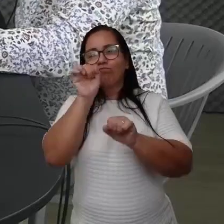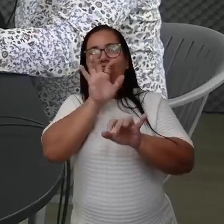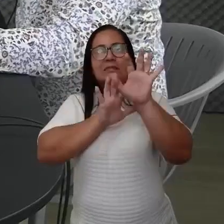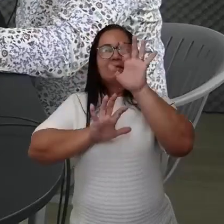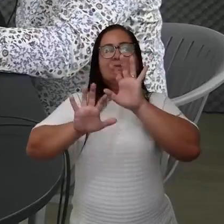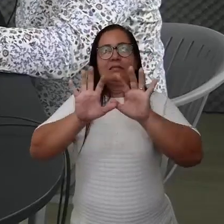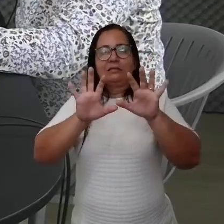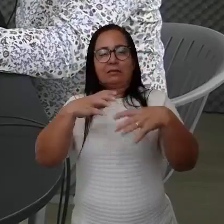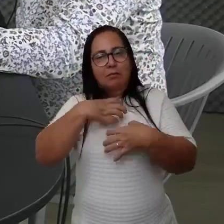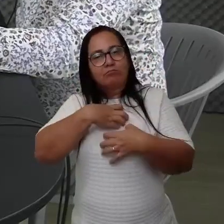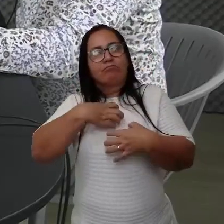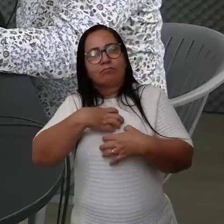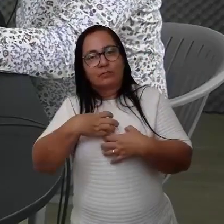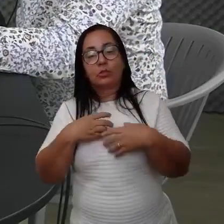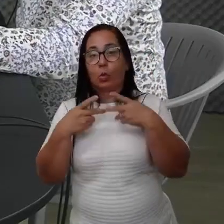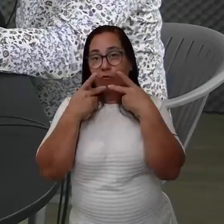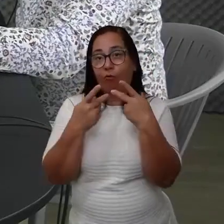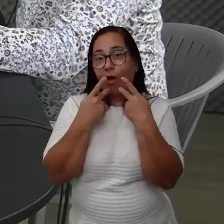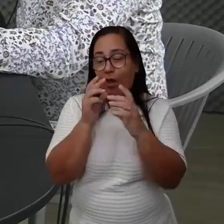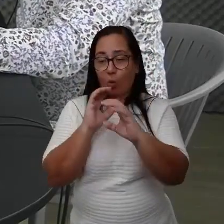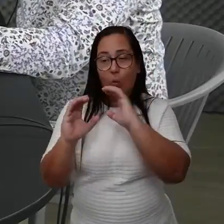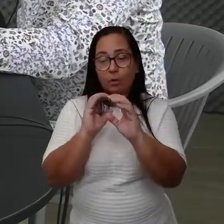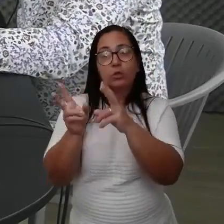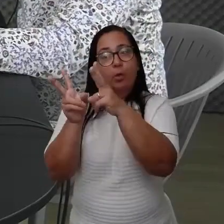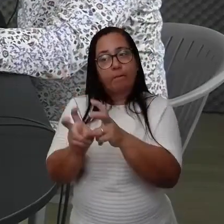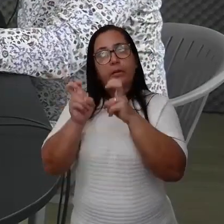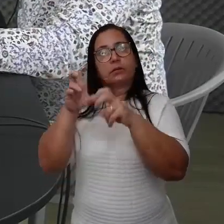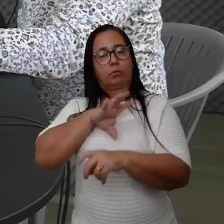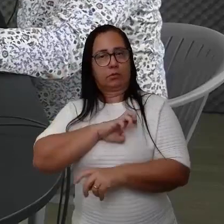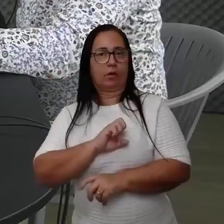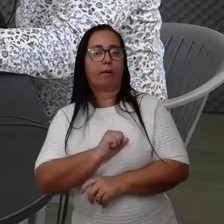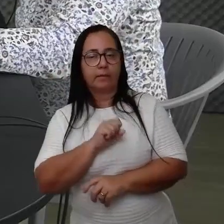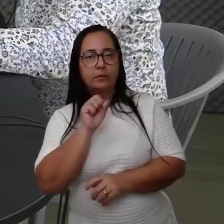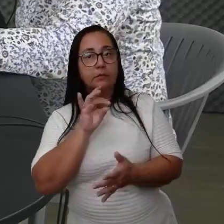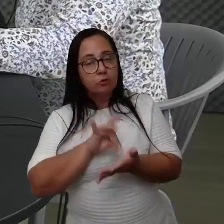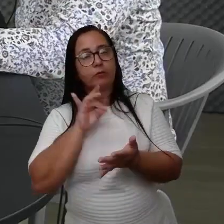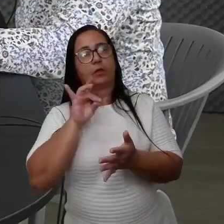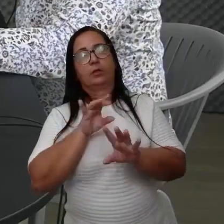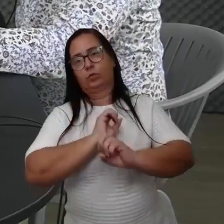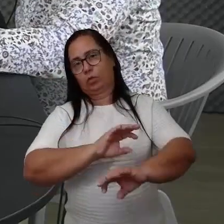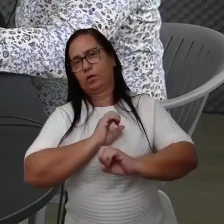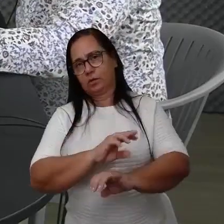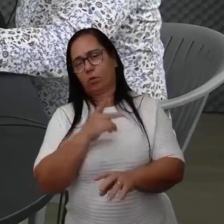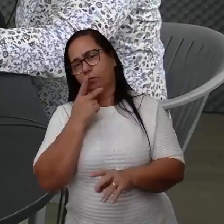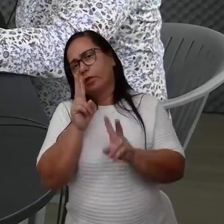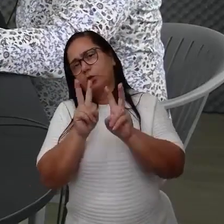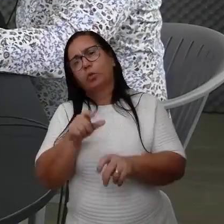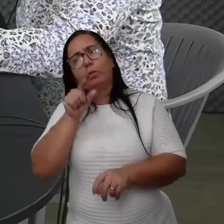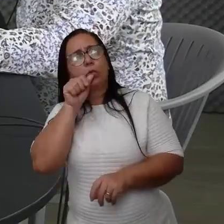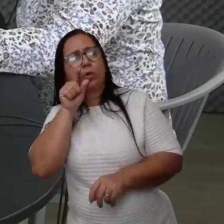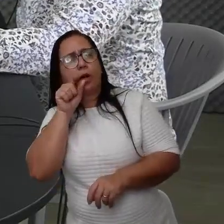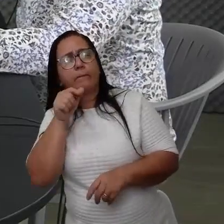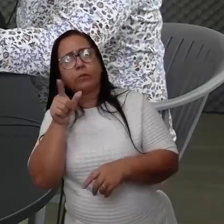tua atitude, na tua fala, na tua comunicação, a gente percebe essa paixão pela educação. E fala muito sobre a Unicap ser o